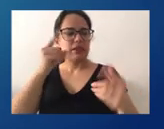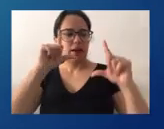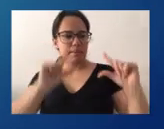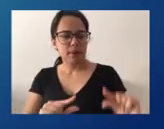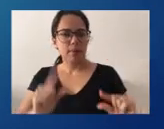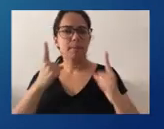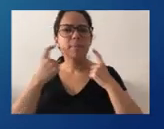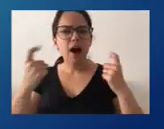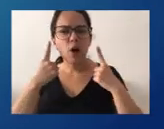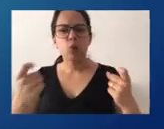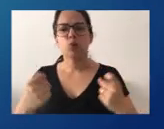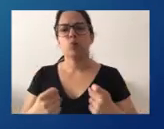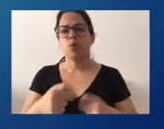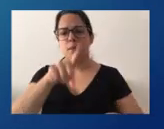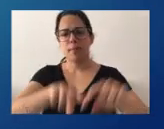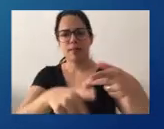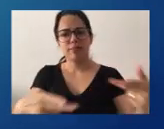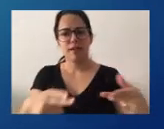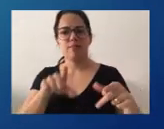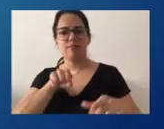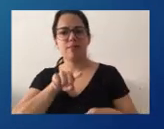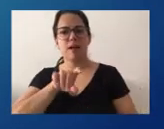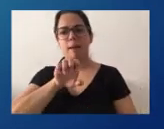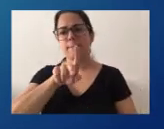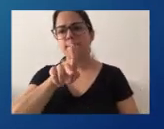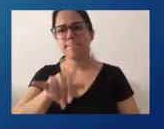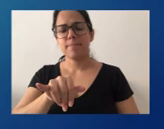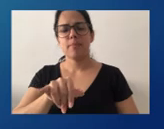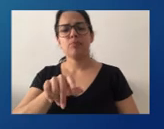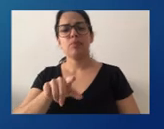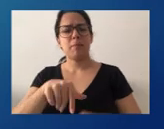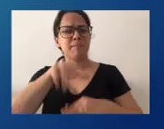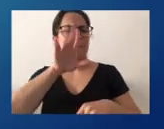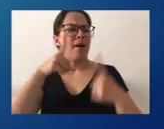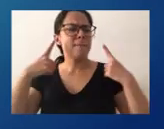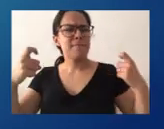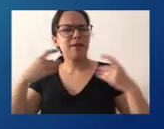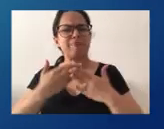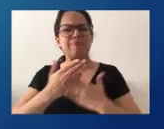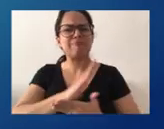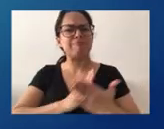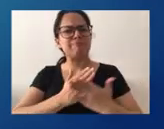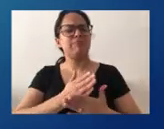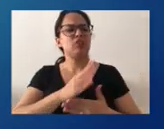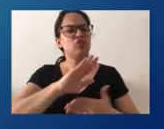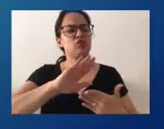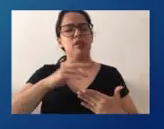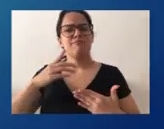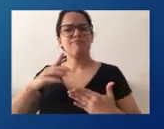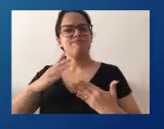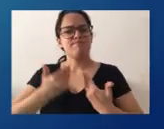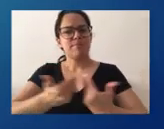determinado equipamento que é aquele que seja o que causa mais ruído, que causa mais desconforto. Então, se ele puder ficar numa sala anexa,